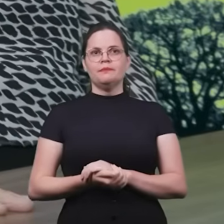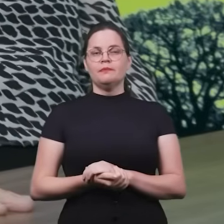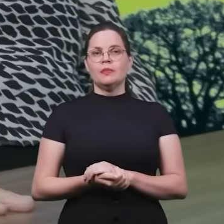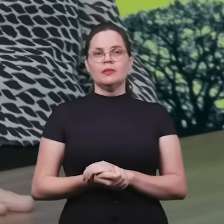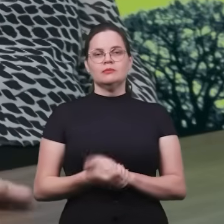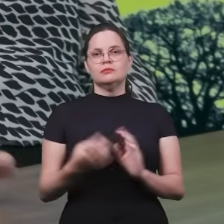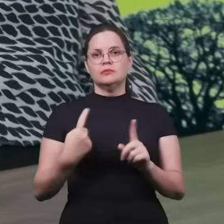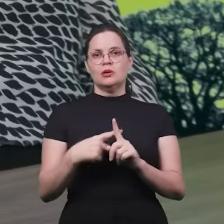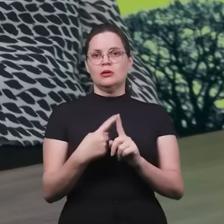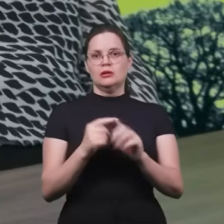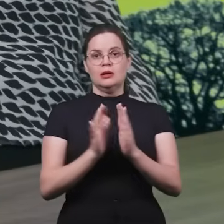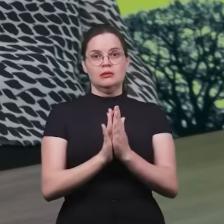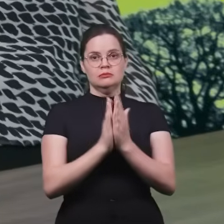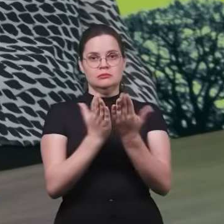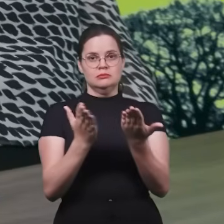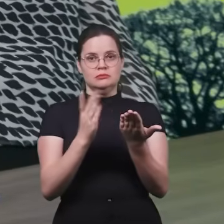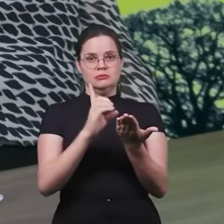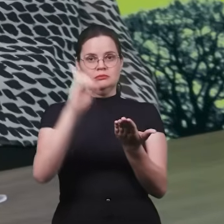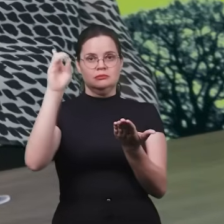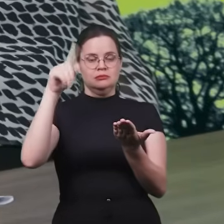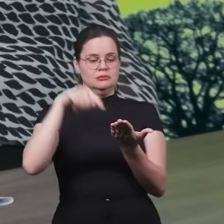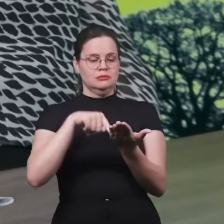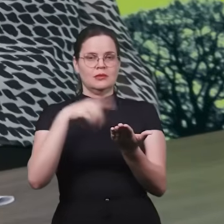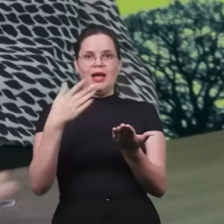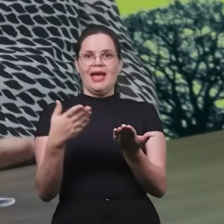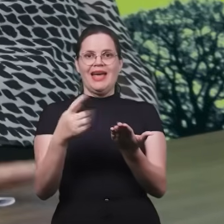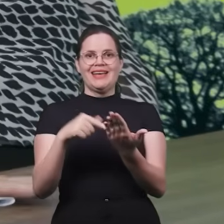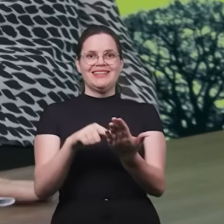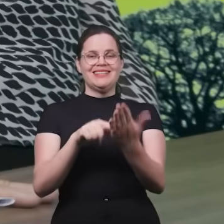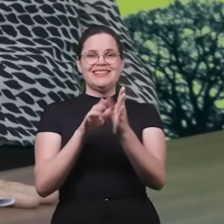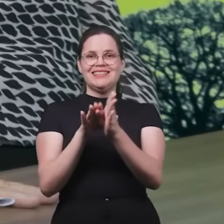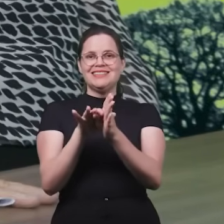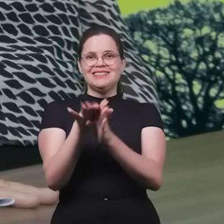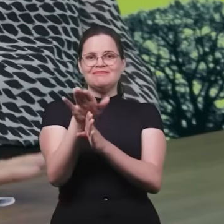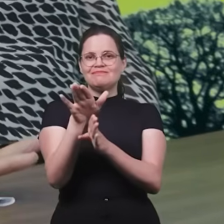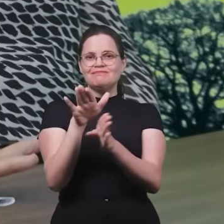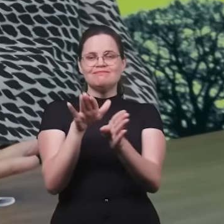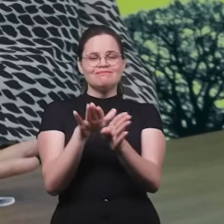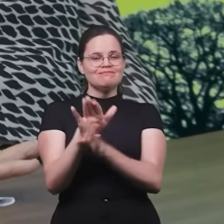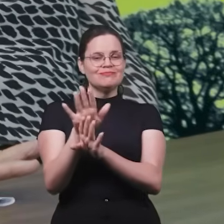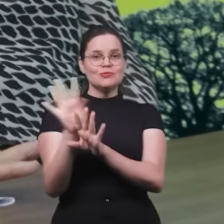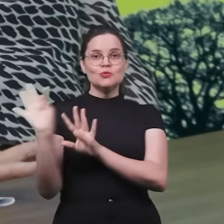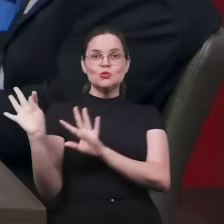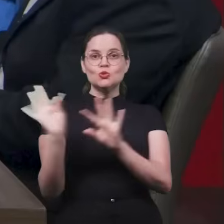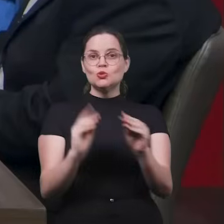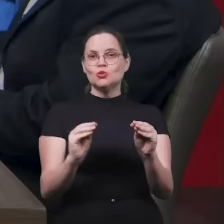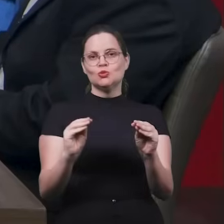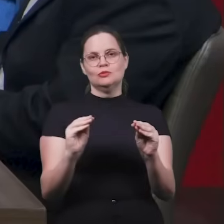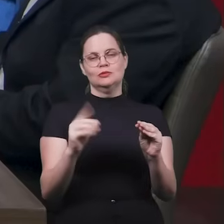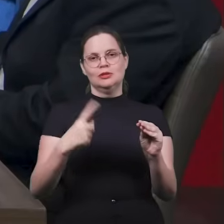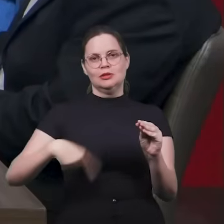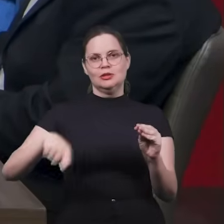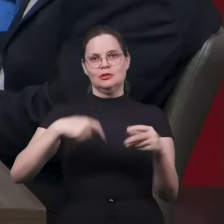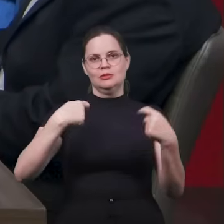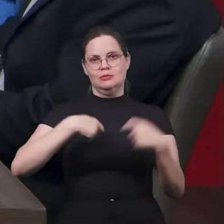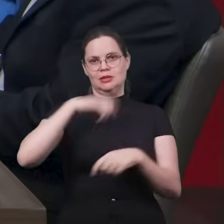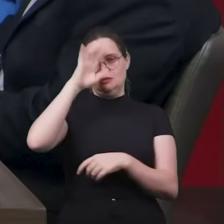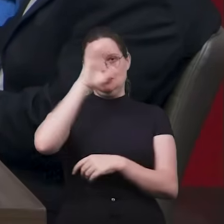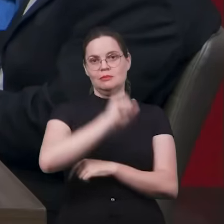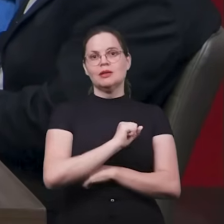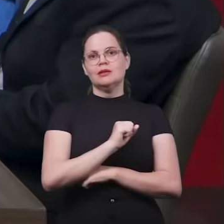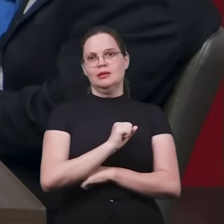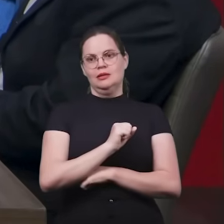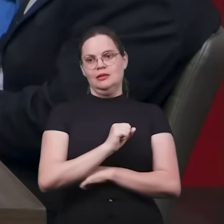podemos dizer assim, é a bússola para todo o ensinamento que os